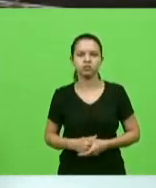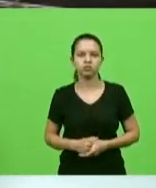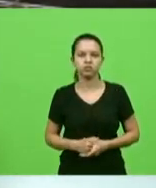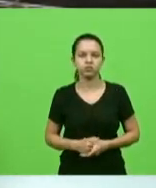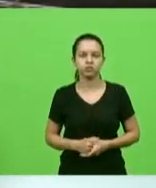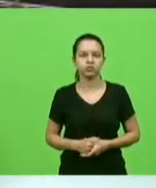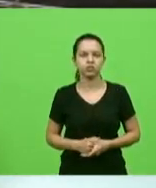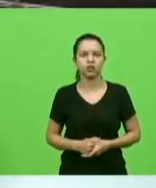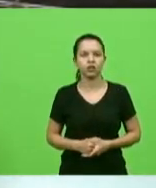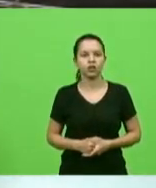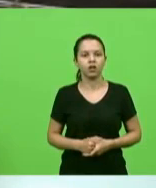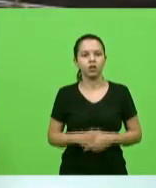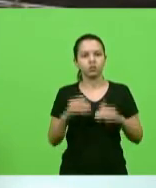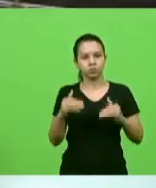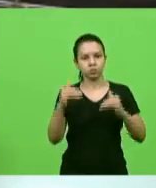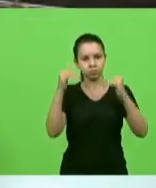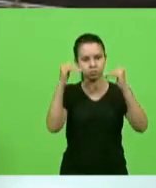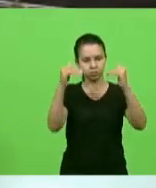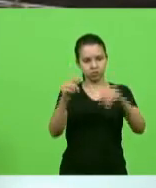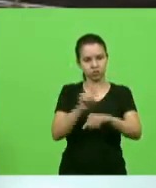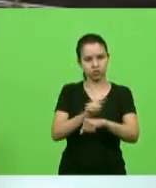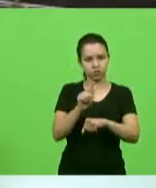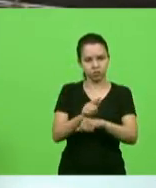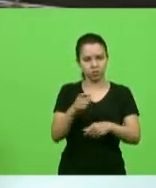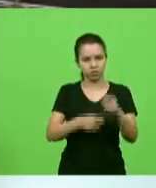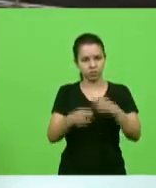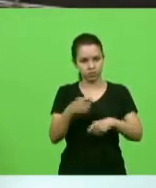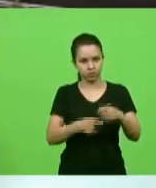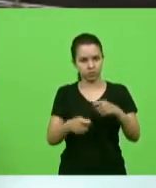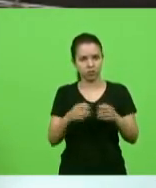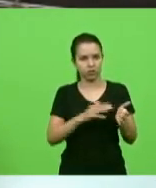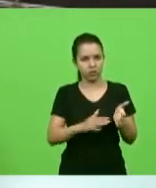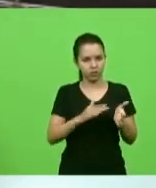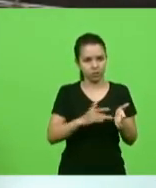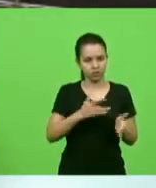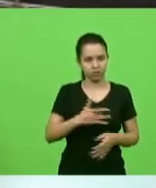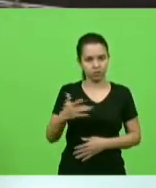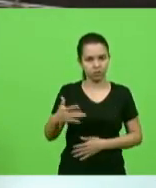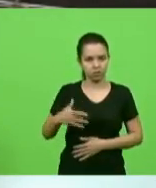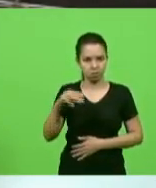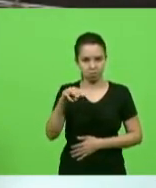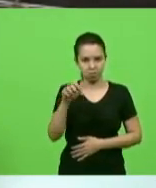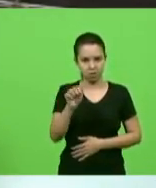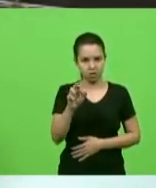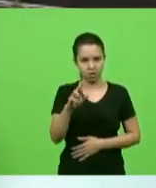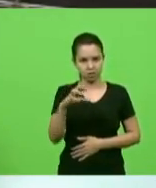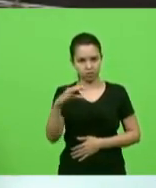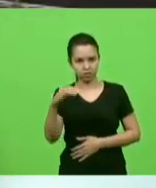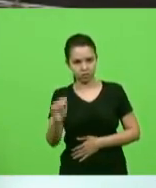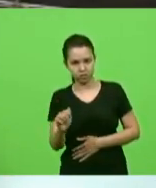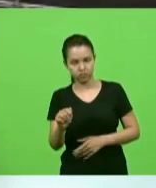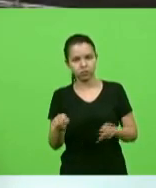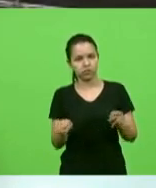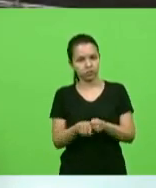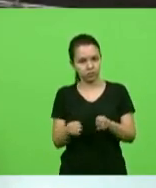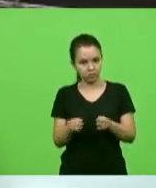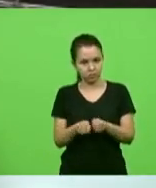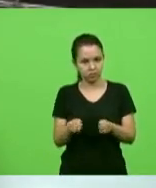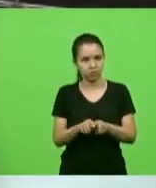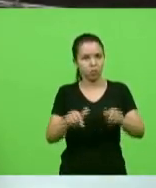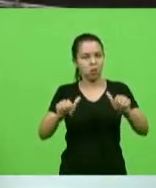E aí superintendente de gestão administrativa da Secretaria de Saúde Márcia Paulo também foi